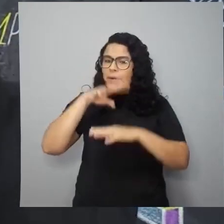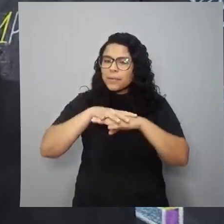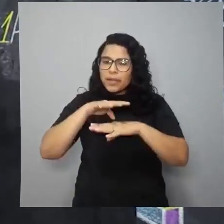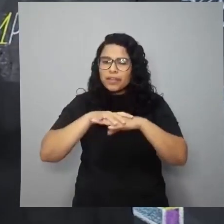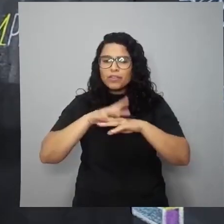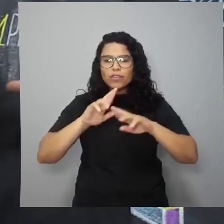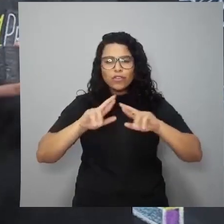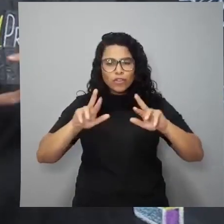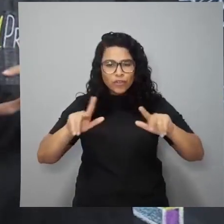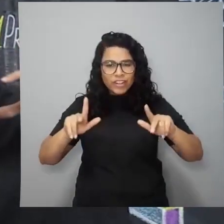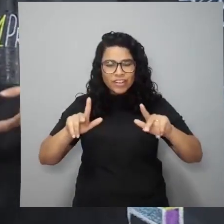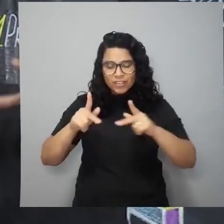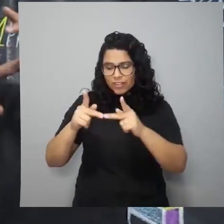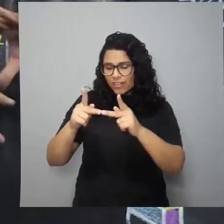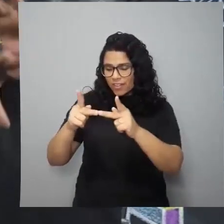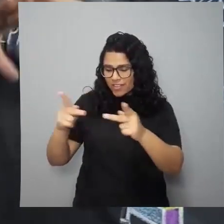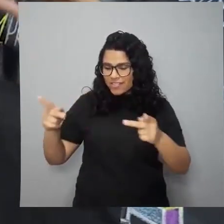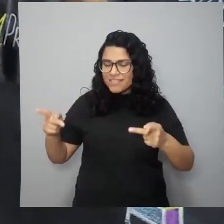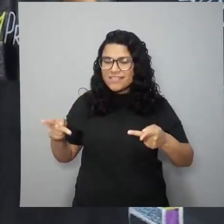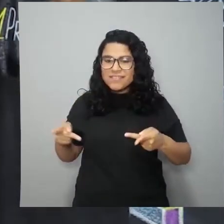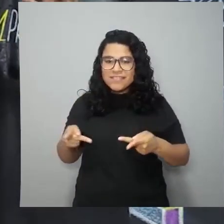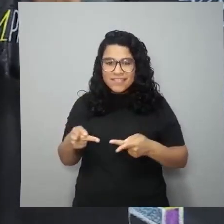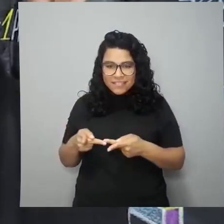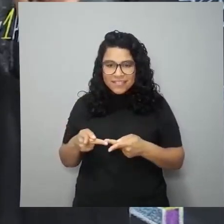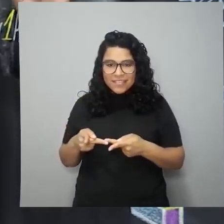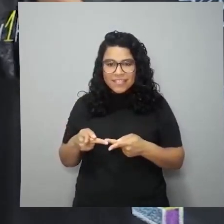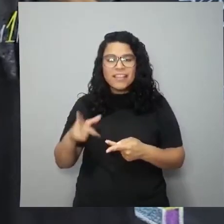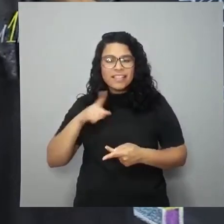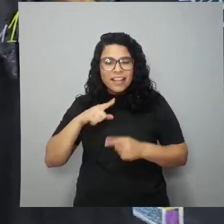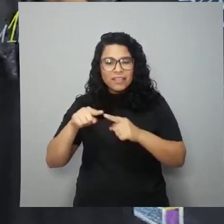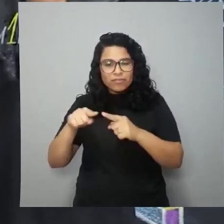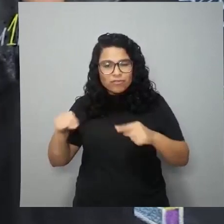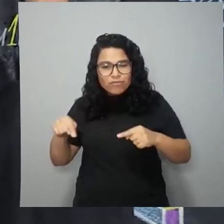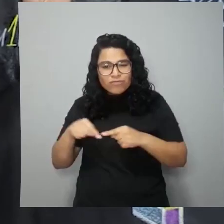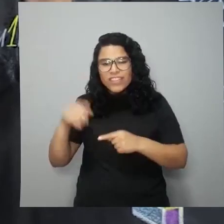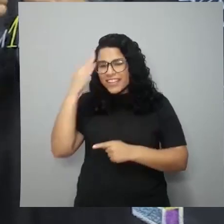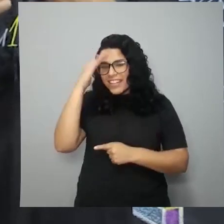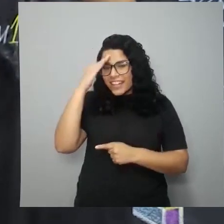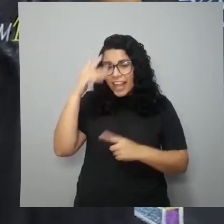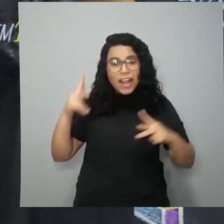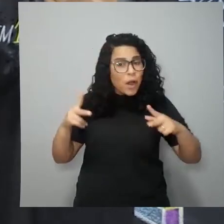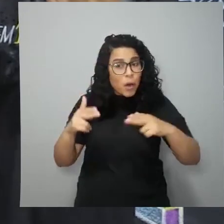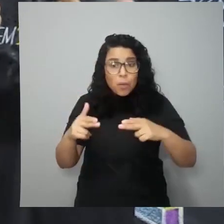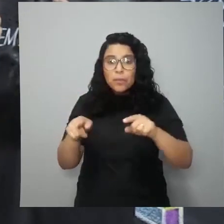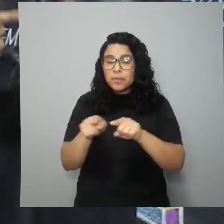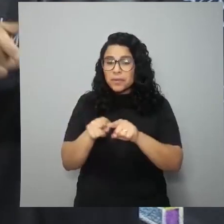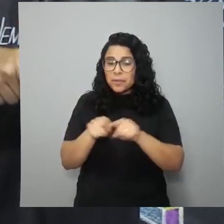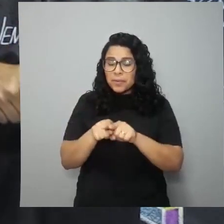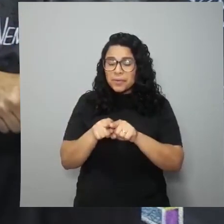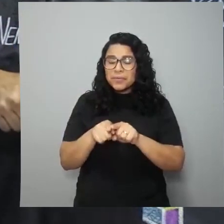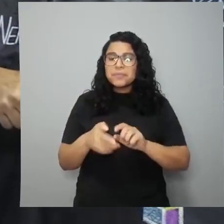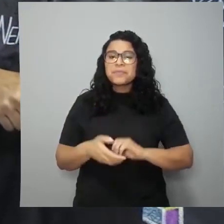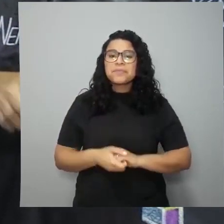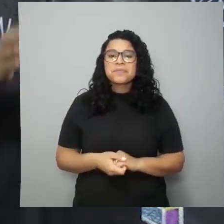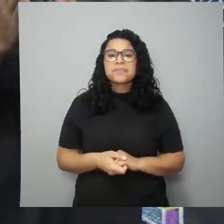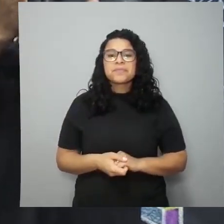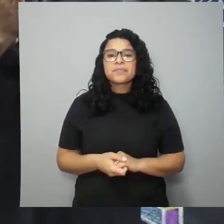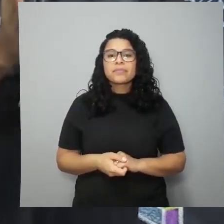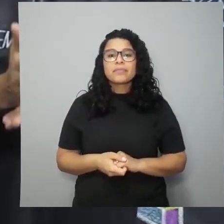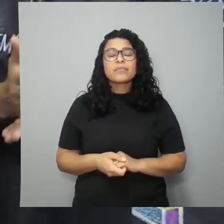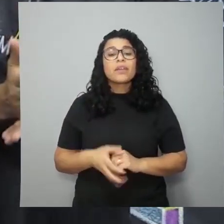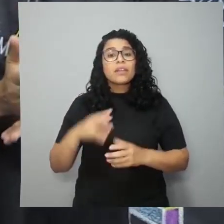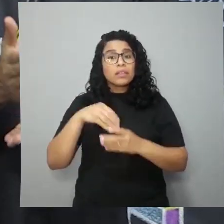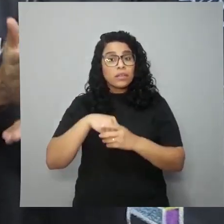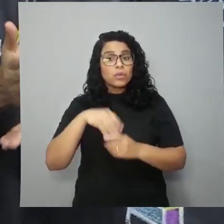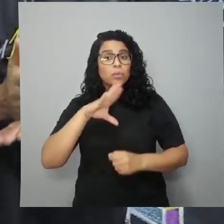divididas em várias cores, aquele formato de pizza, aquele formato variado que a gente aprende como entender quais são as partes que compõem um todo?